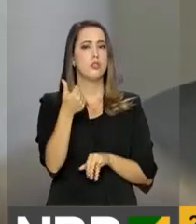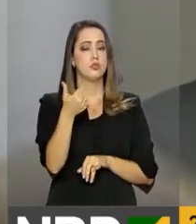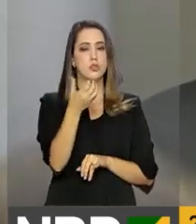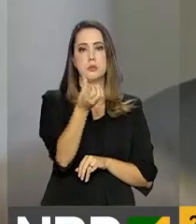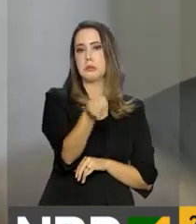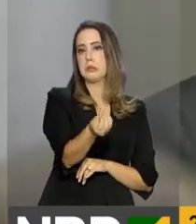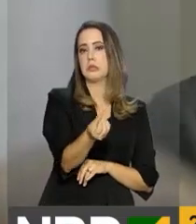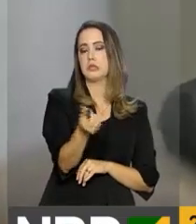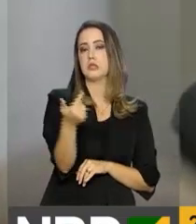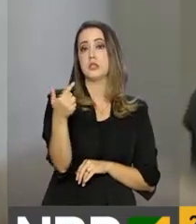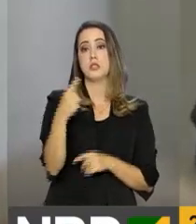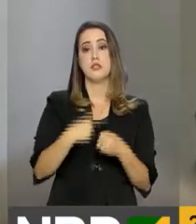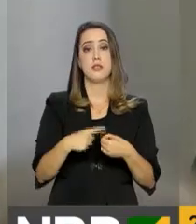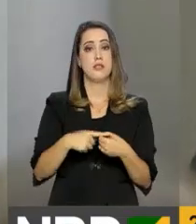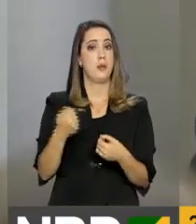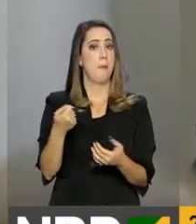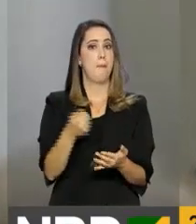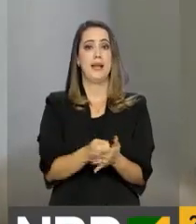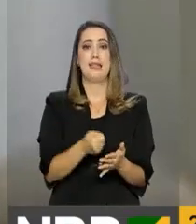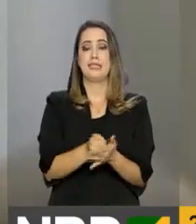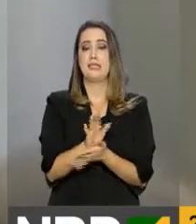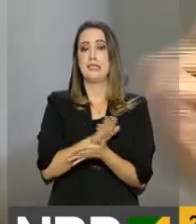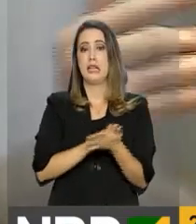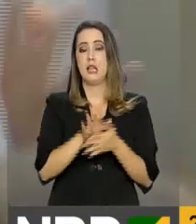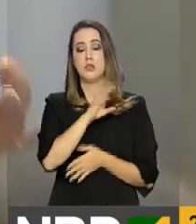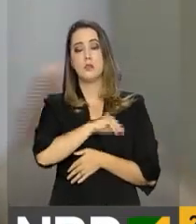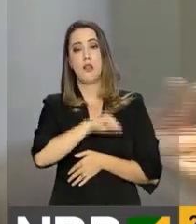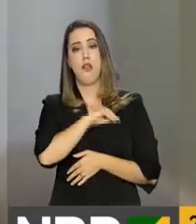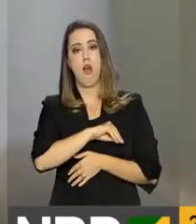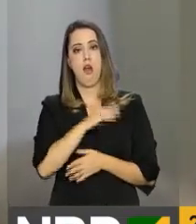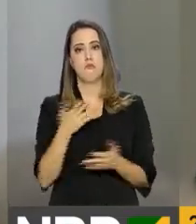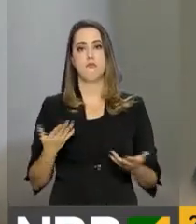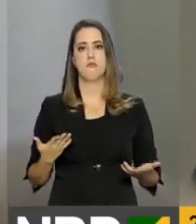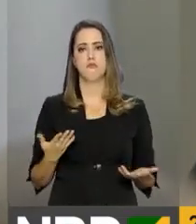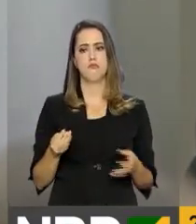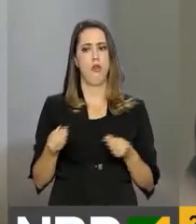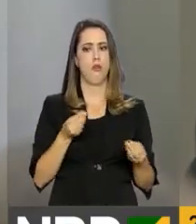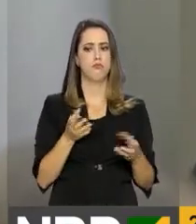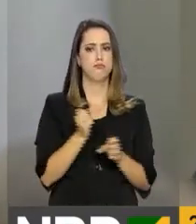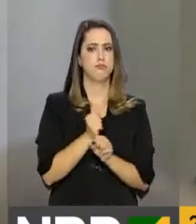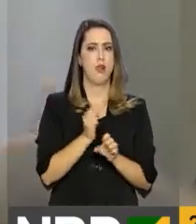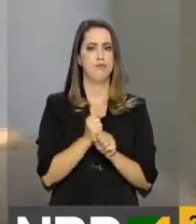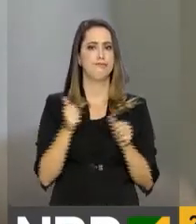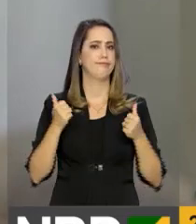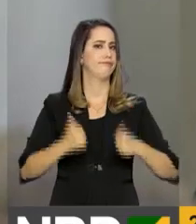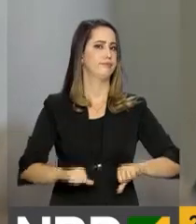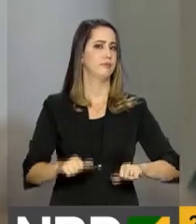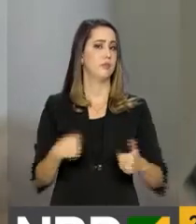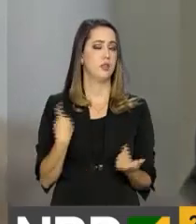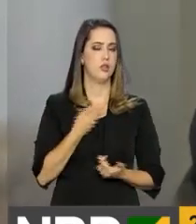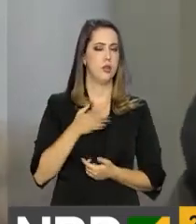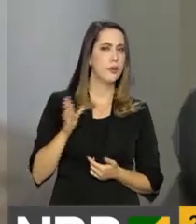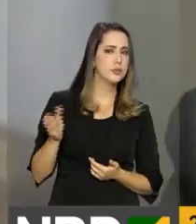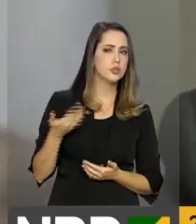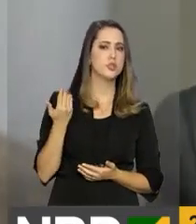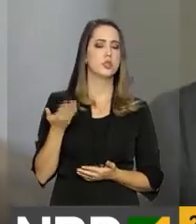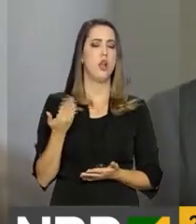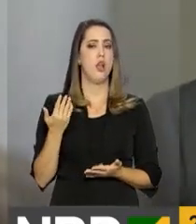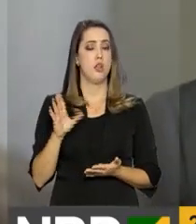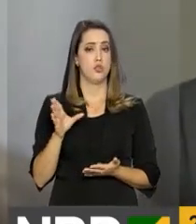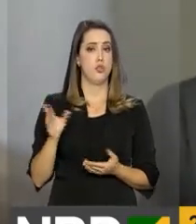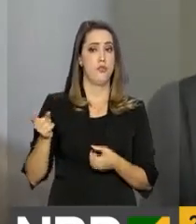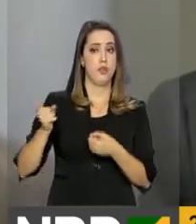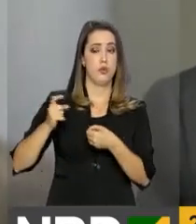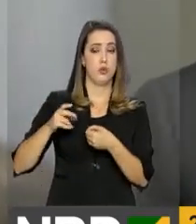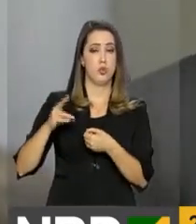míngua, não conseguiam pagar o 13º salário, não conseguiam fechar o seu balanço. E nós tínhamos acabado de promover a